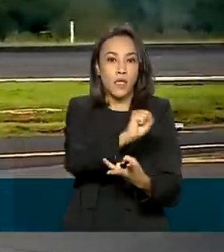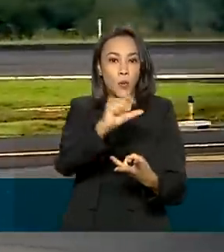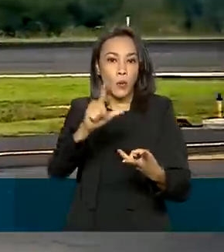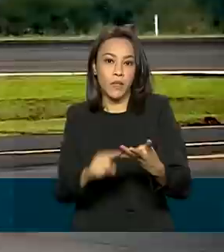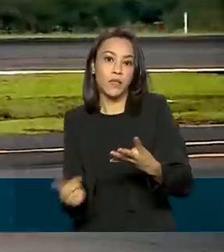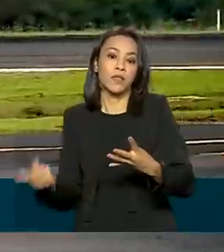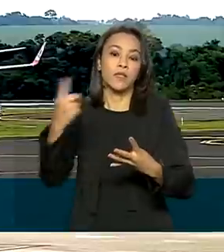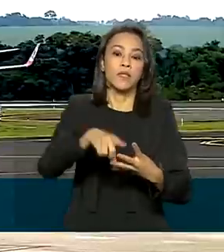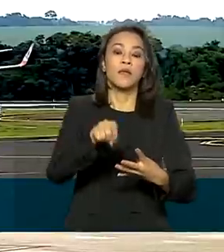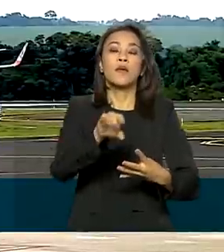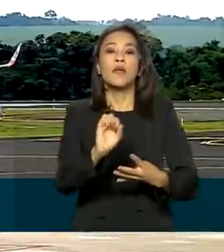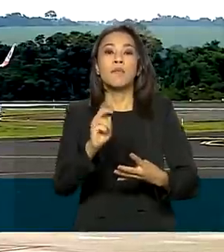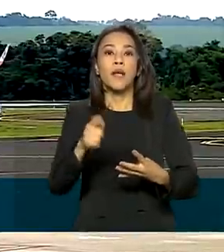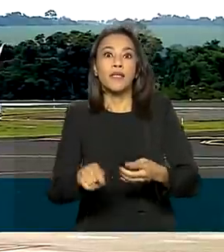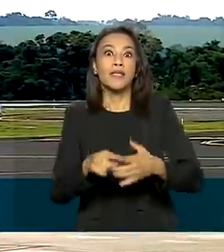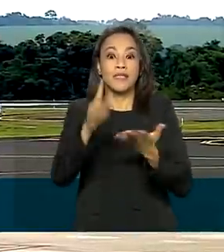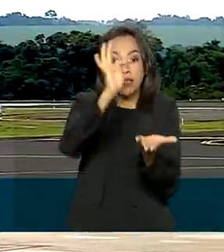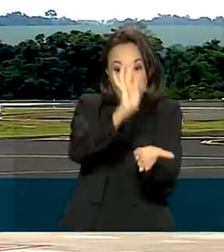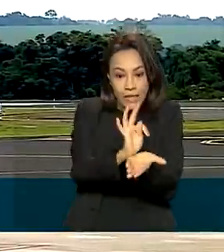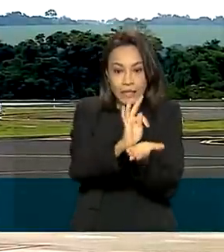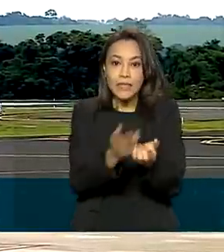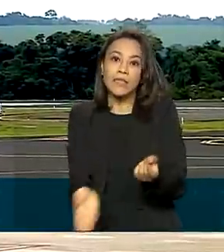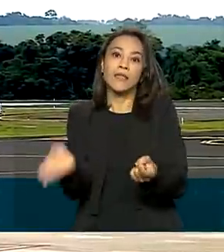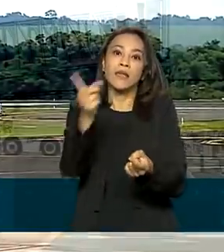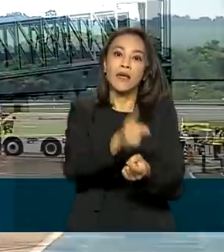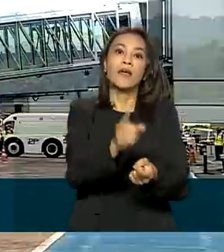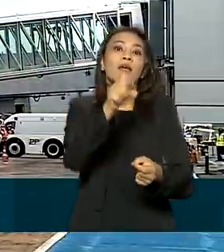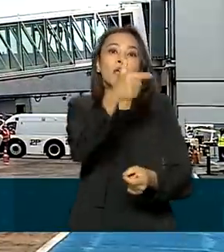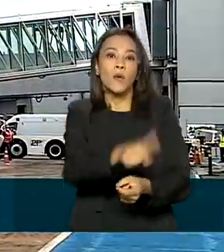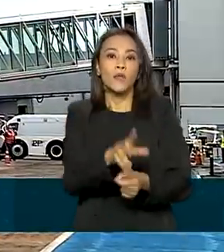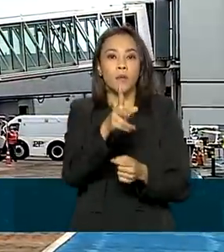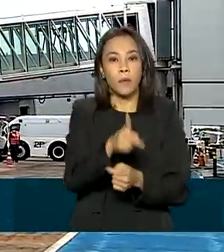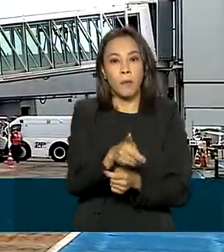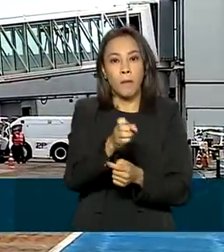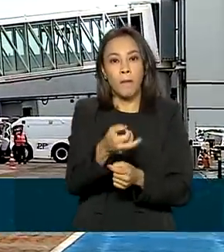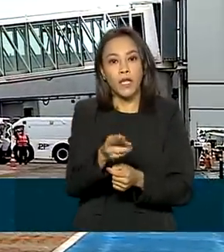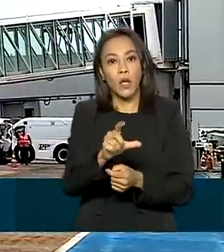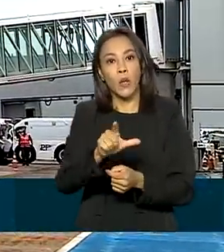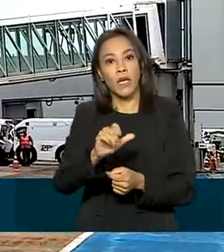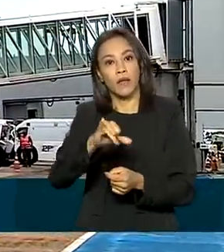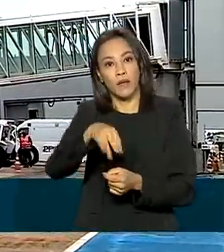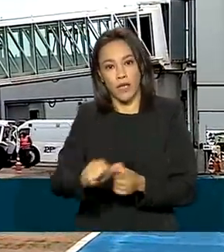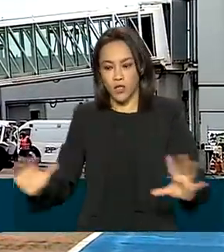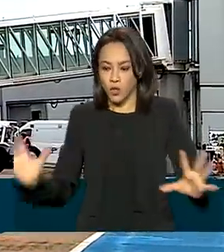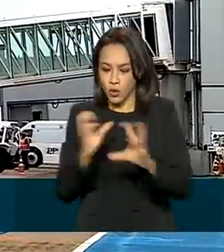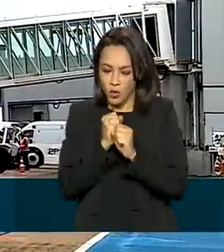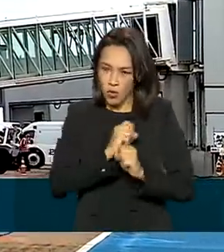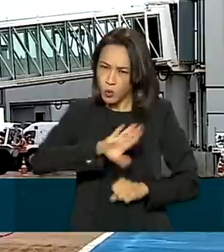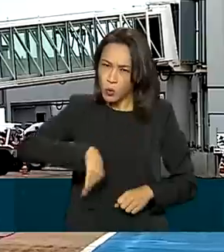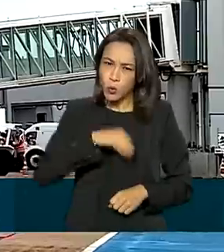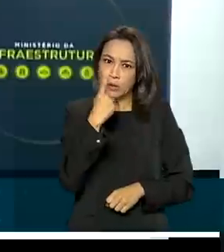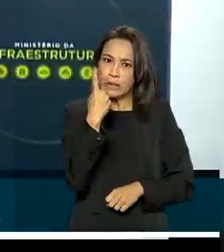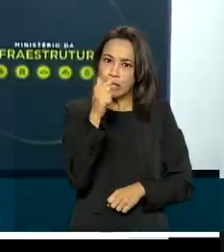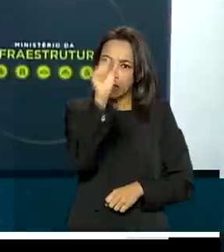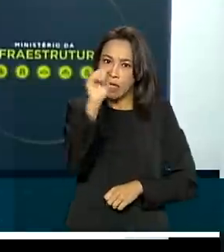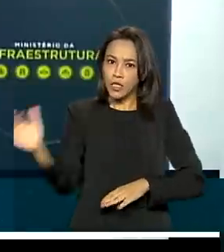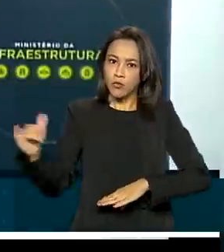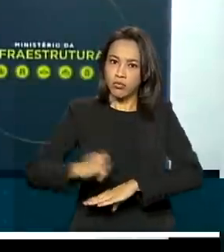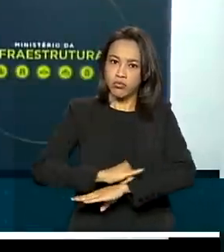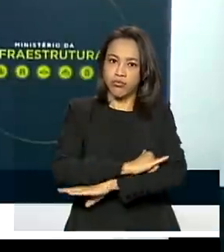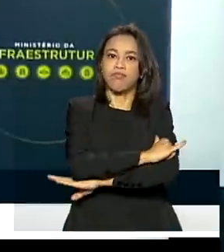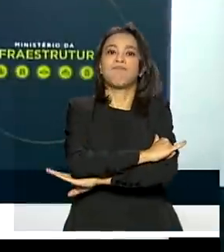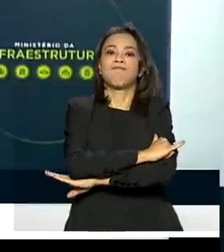Imperatriz Teresina e Petrolina totalizando 17 terminais no país